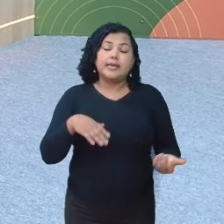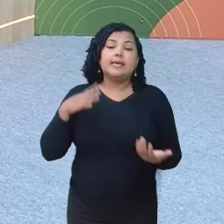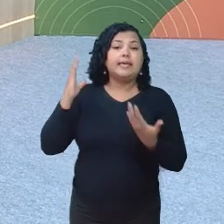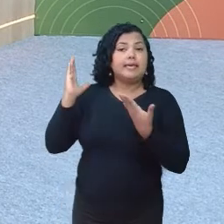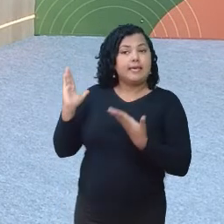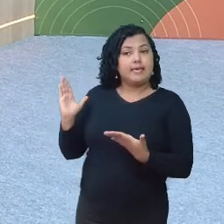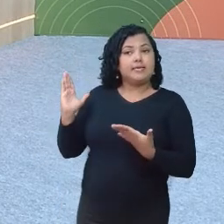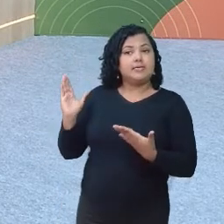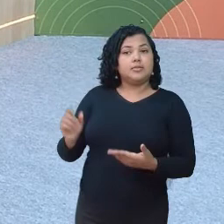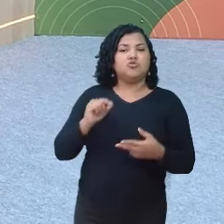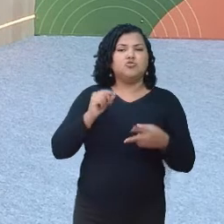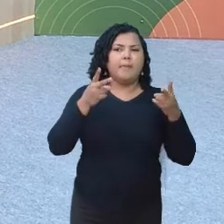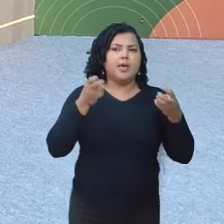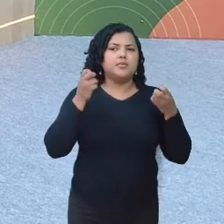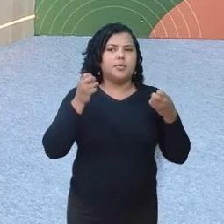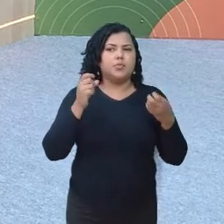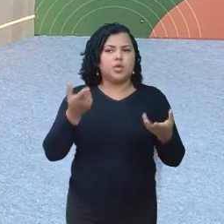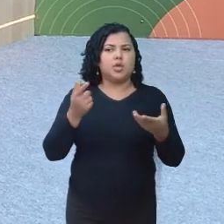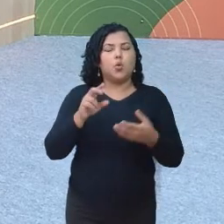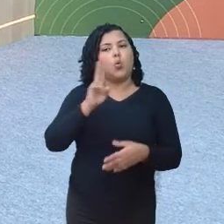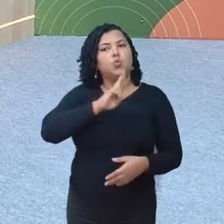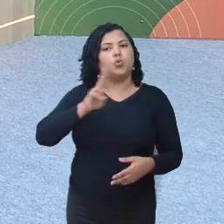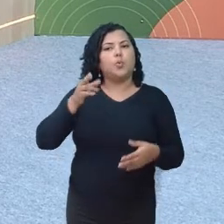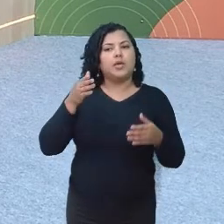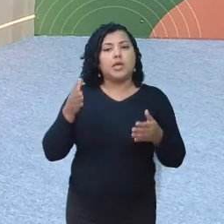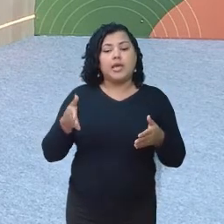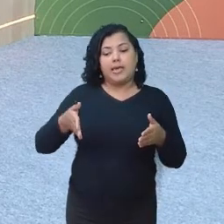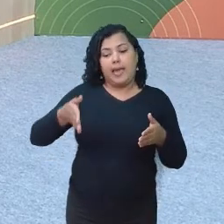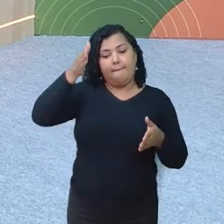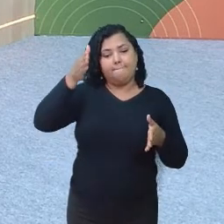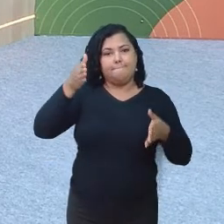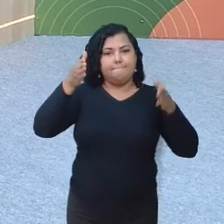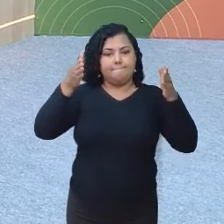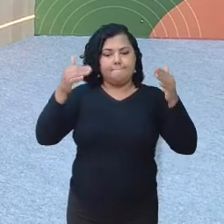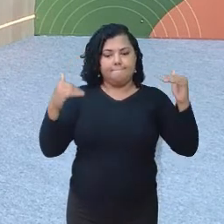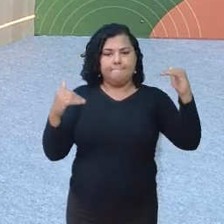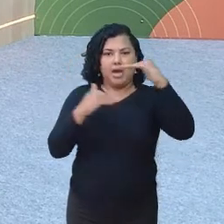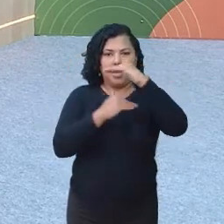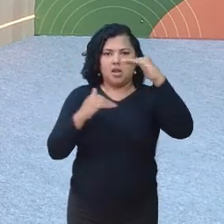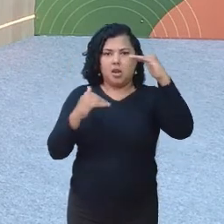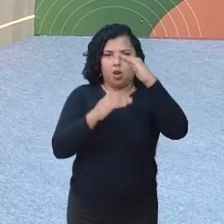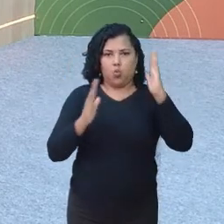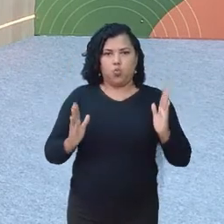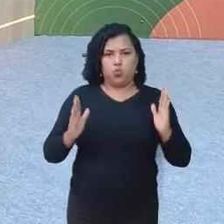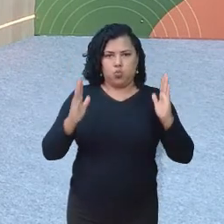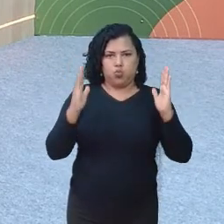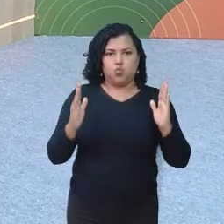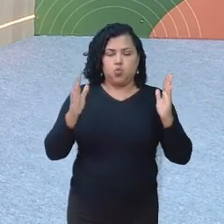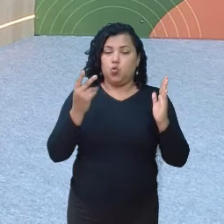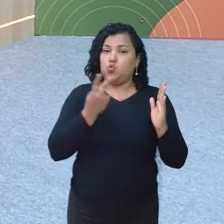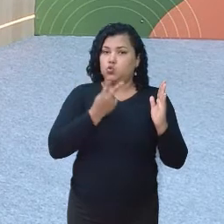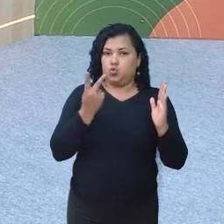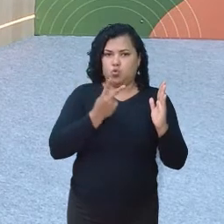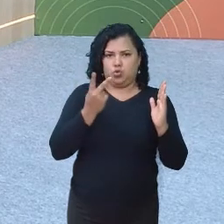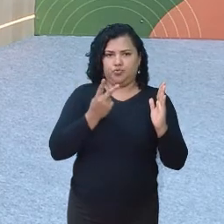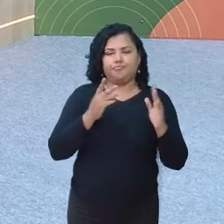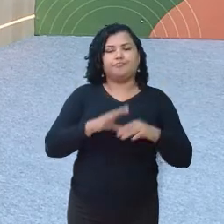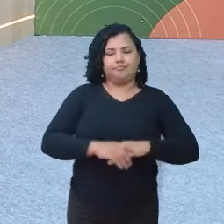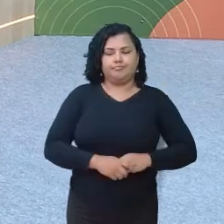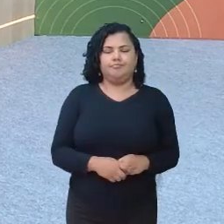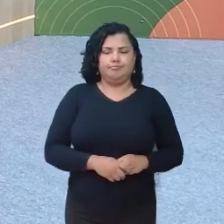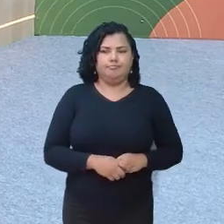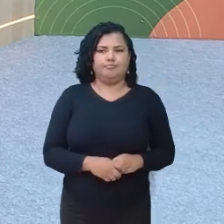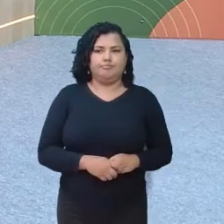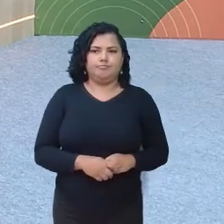paralelogramo, a gente vai observar, como o nome já diz, que são lados paralelos, os dois pares de lados